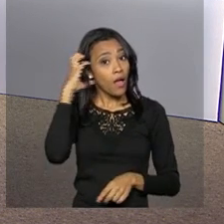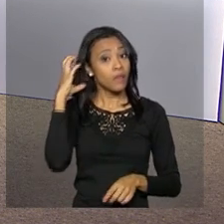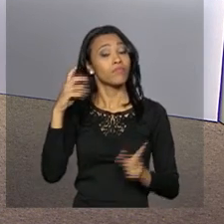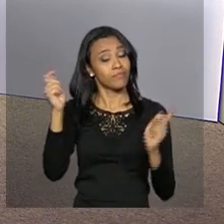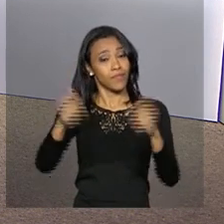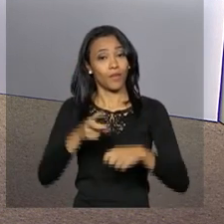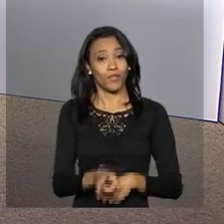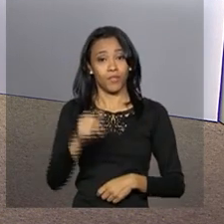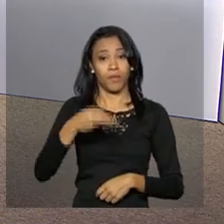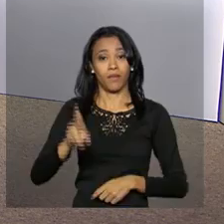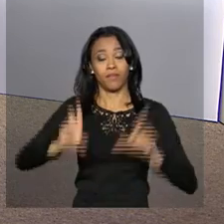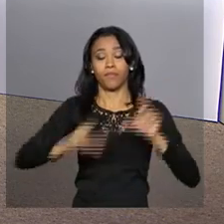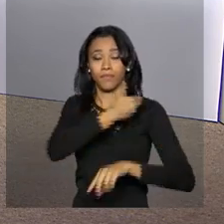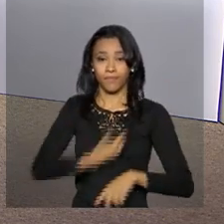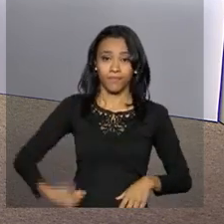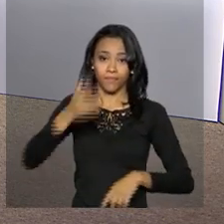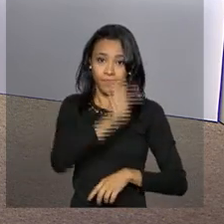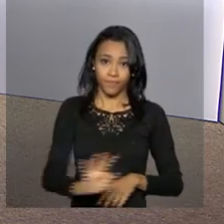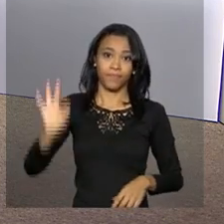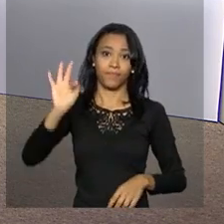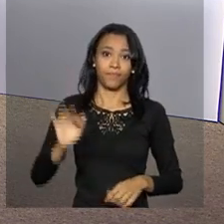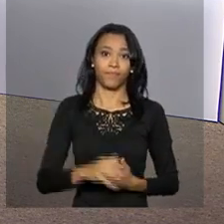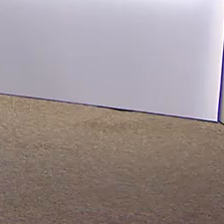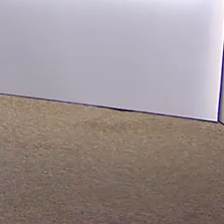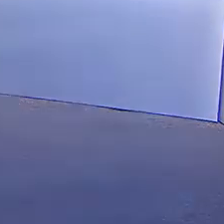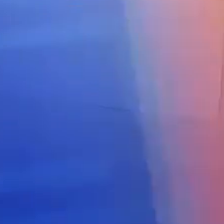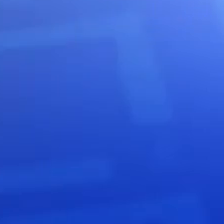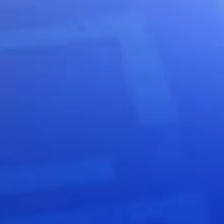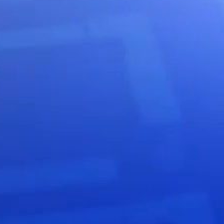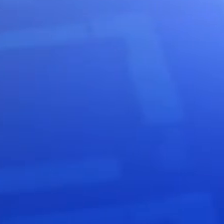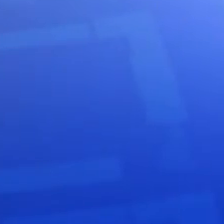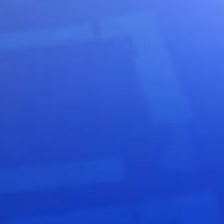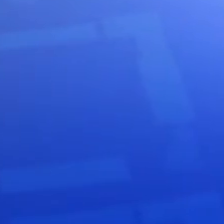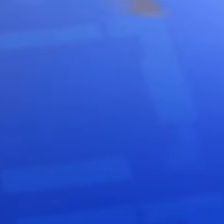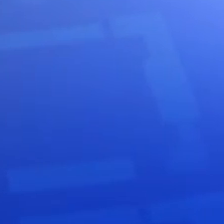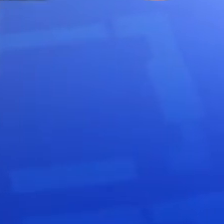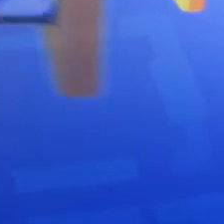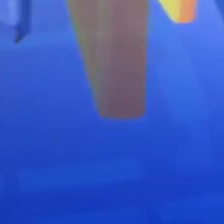Continue com a gente, NBR, a TV do Governo Federal.